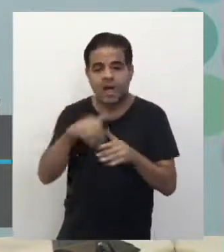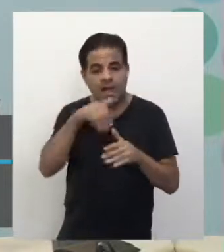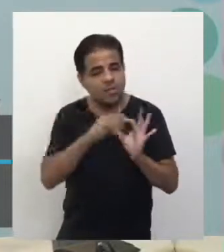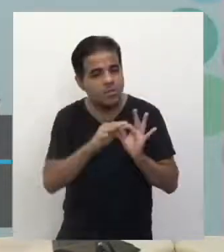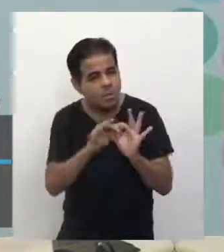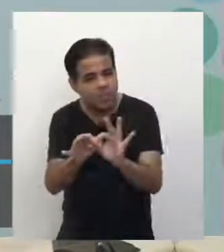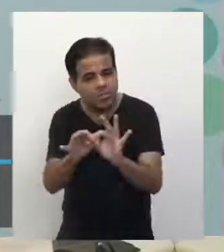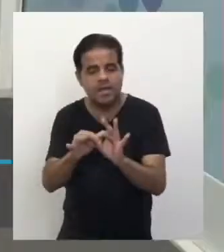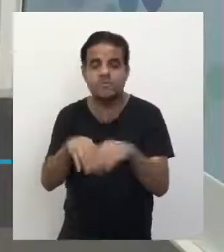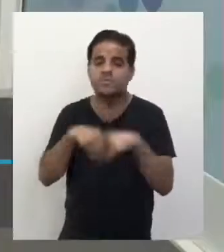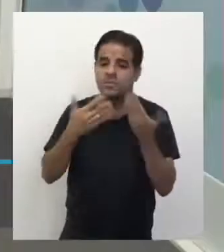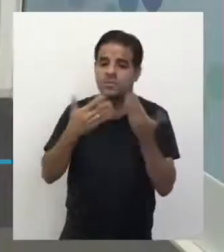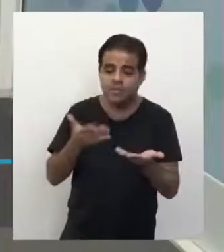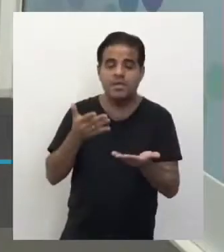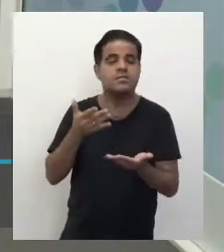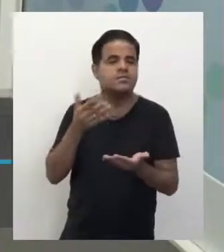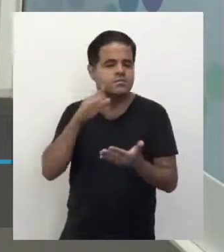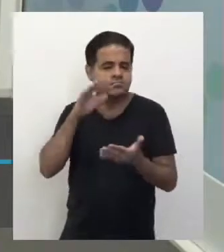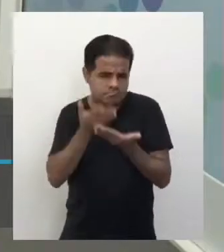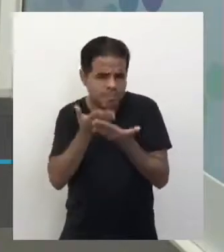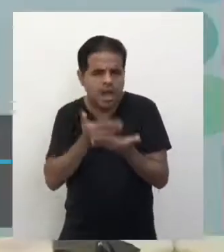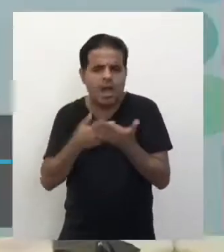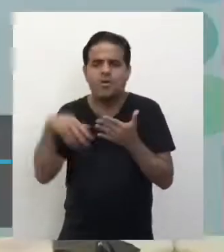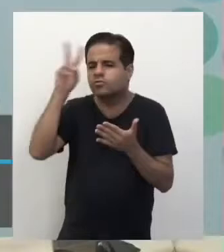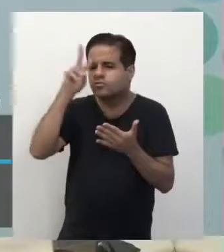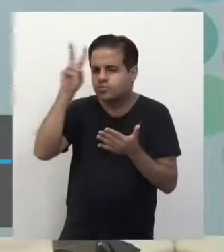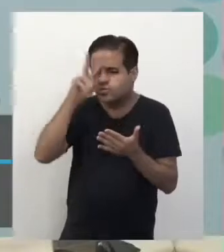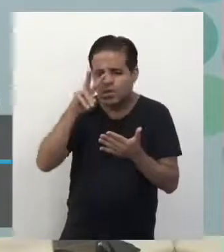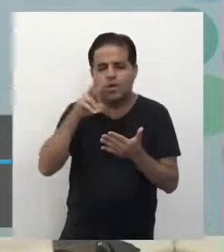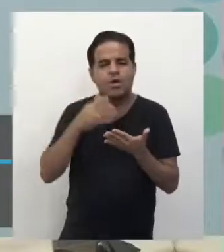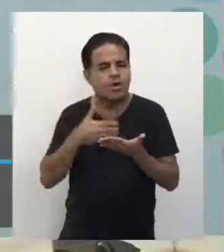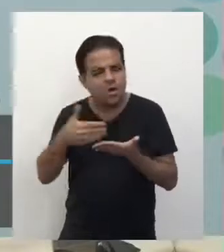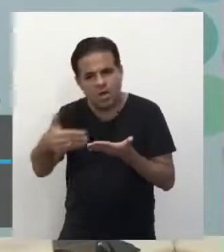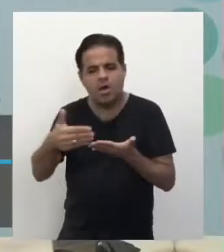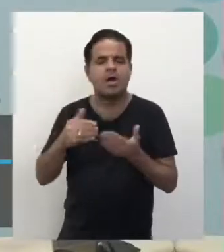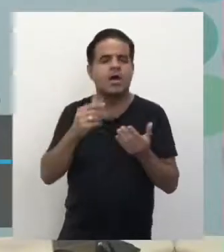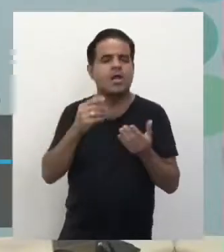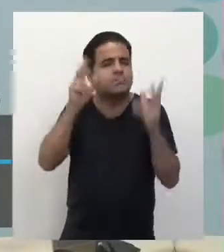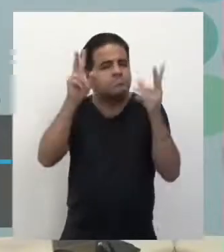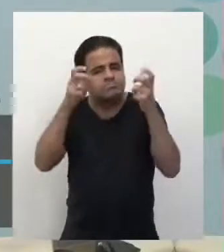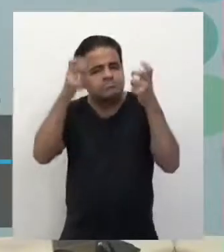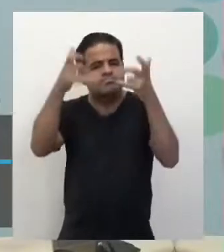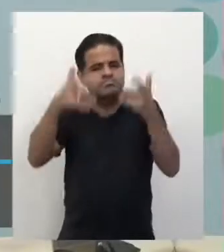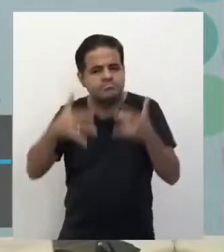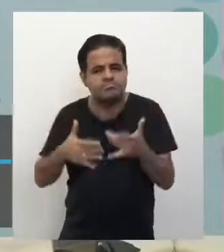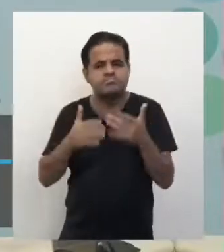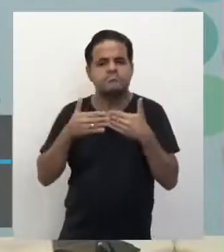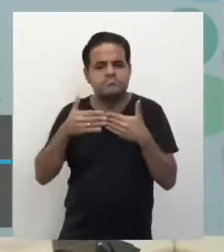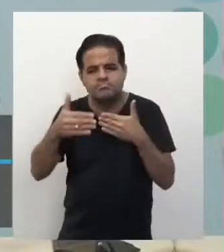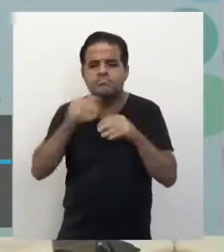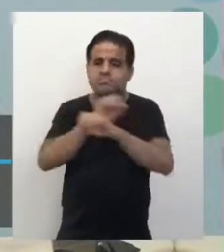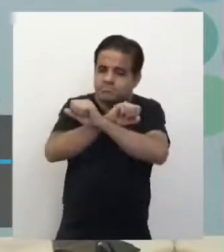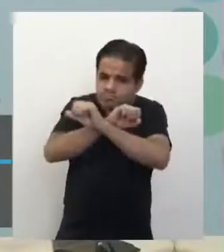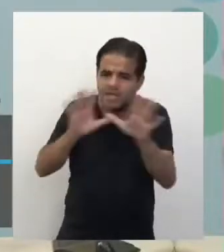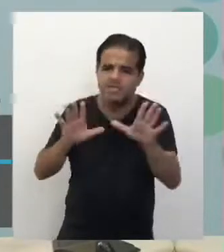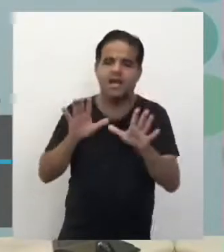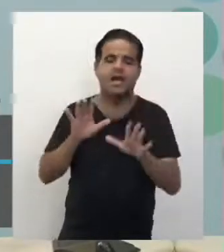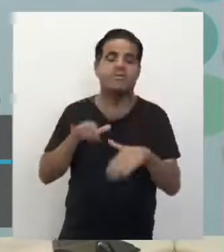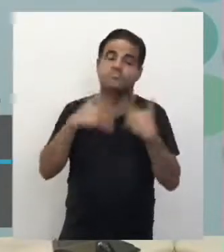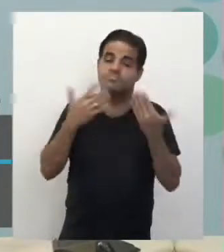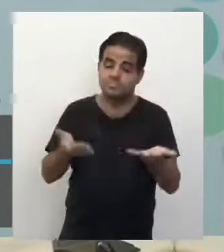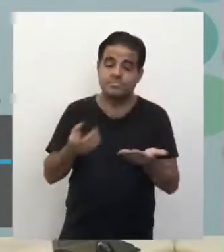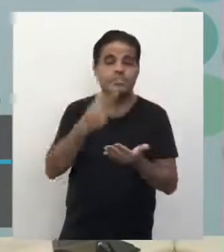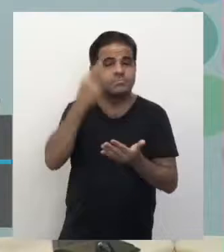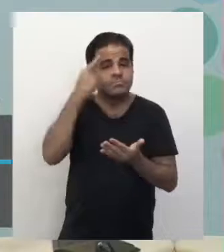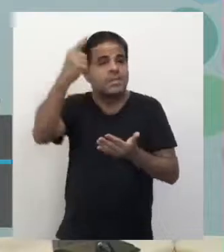contexto. Talvez se fosse uma aula de história, né? O professor estivesse comentando sobre esse assunto, ficasse mais claro, né? Mas como não, a gente